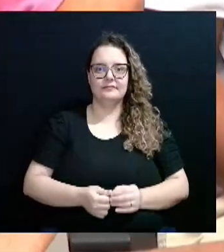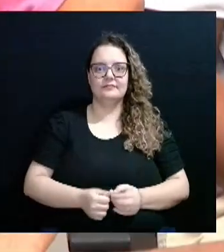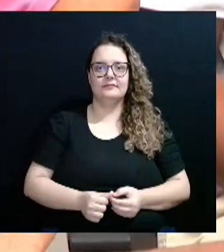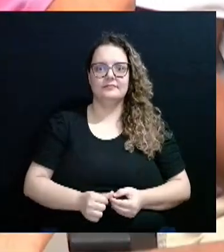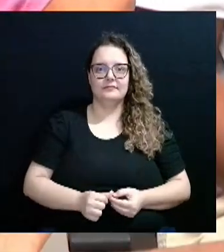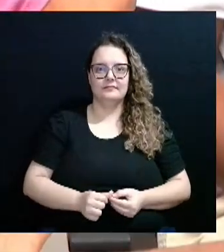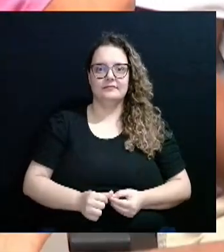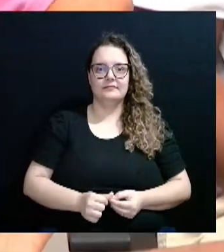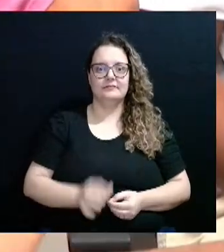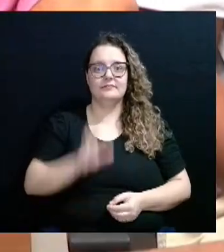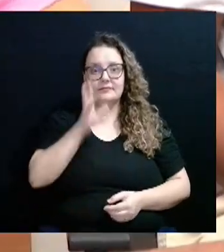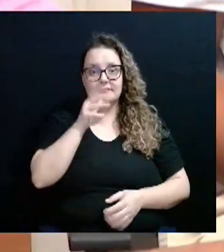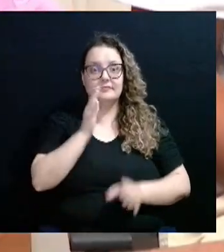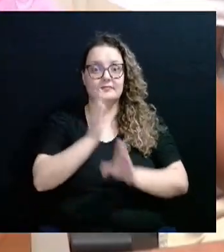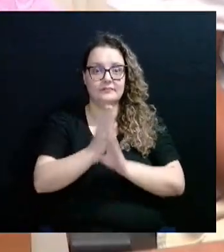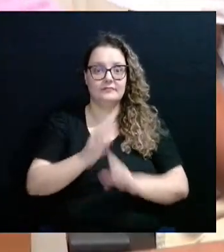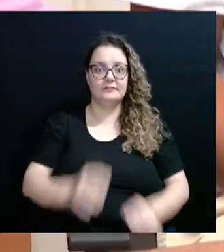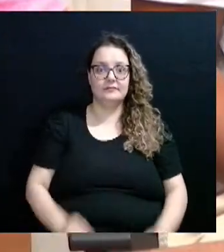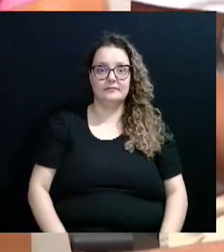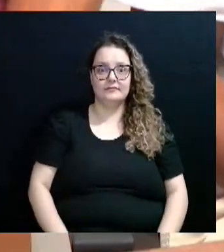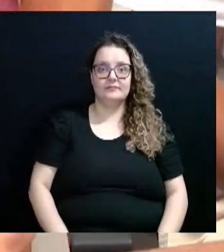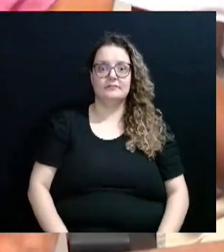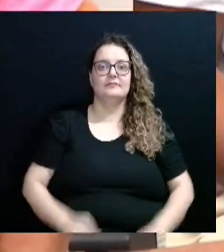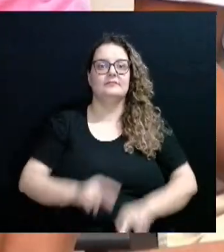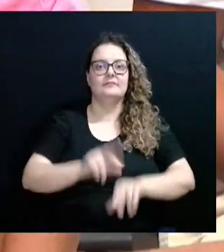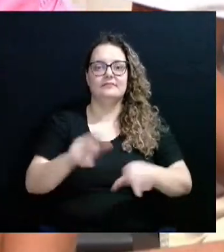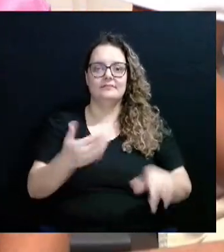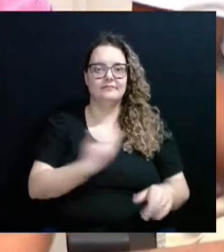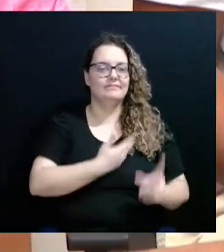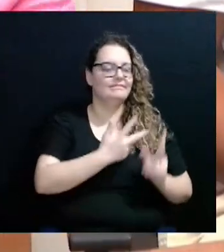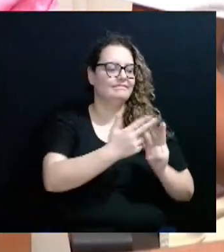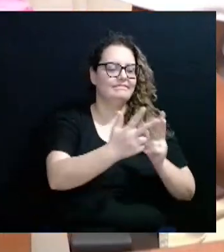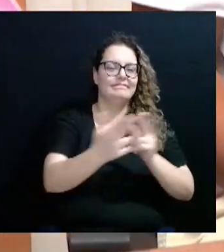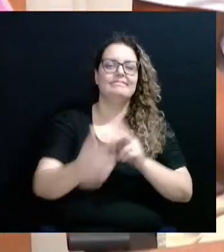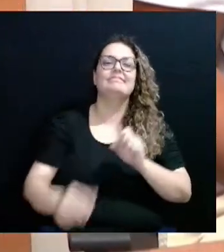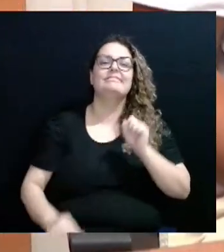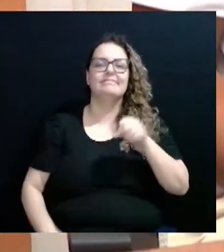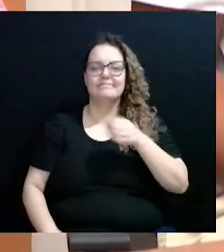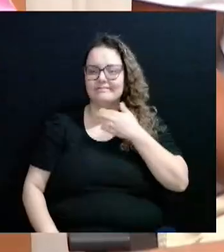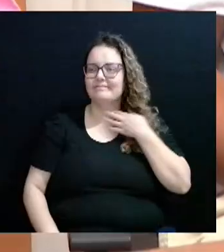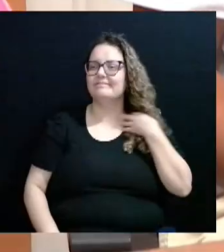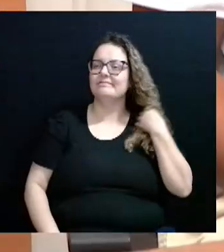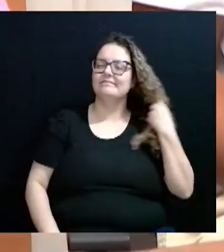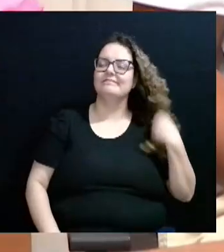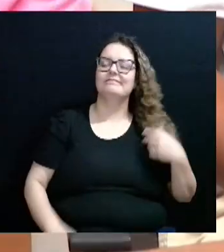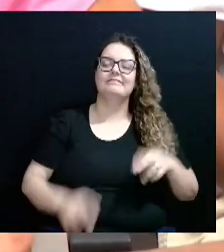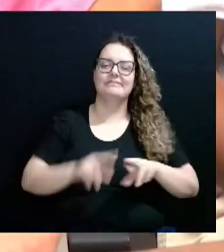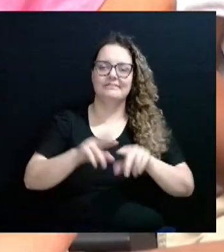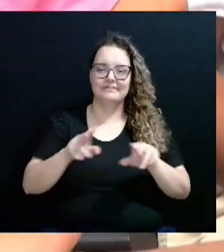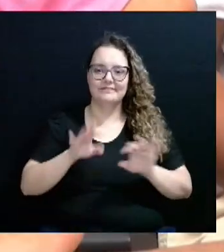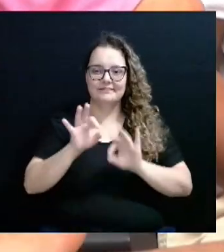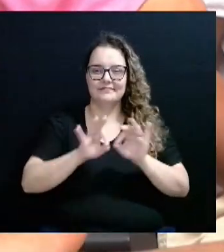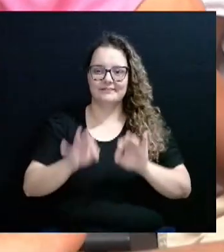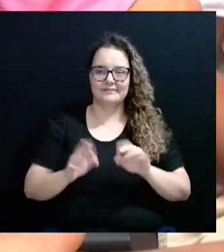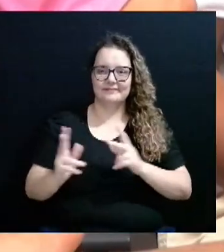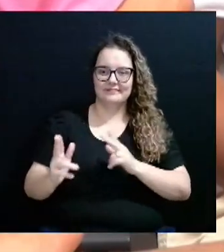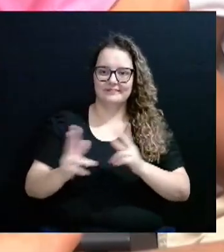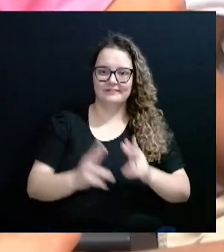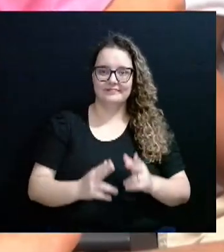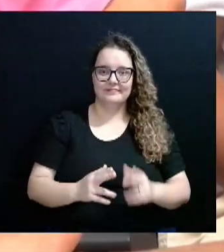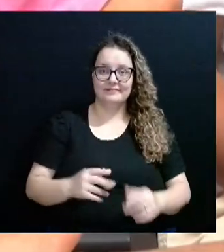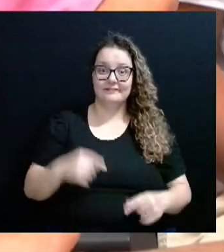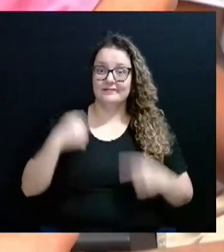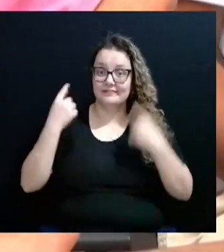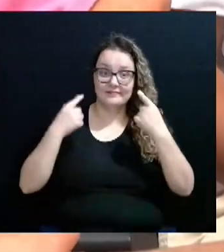tem tantos amigos em comuns, tantos projetos em comuns, e é muito louco como que a gente não se esbarrou e foi se esbarrar lá